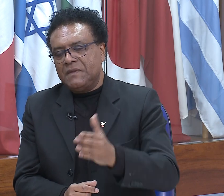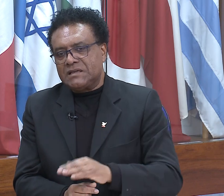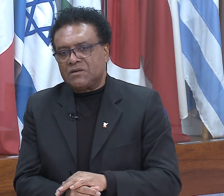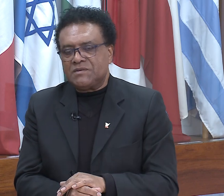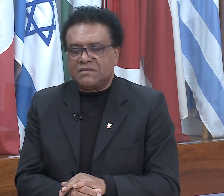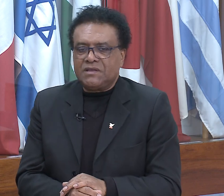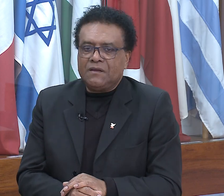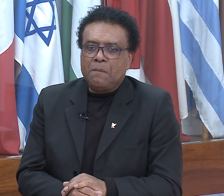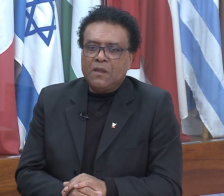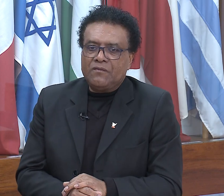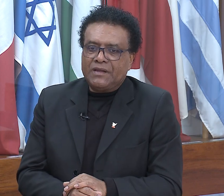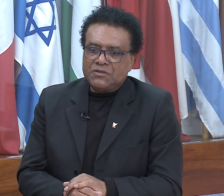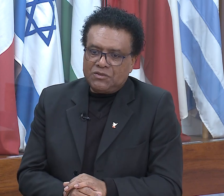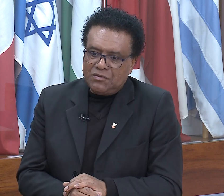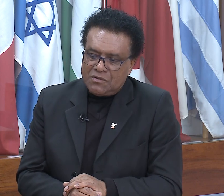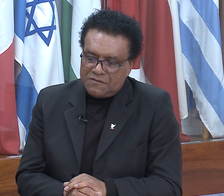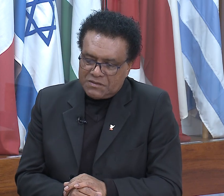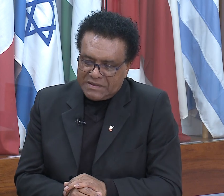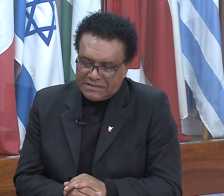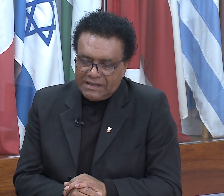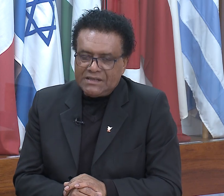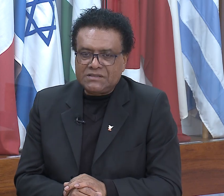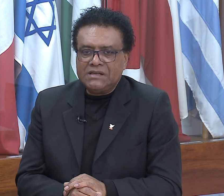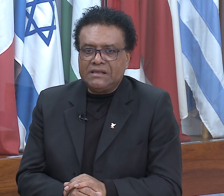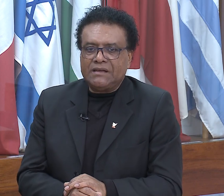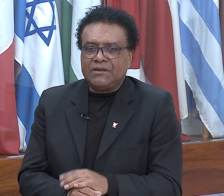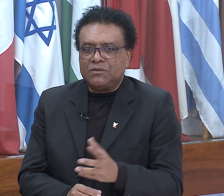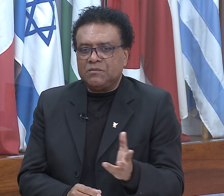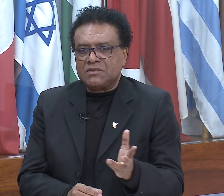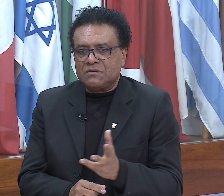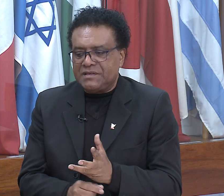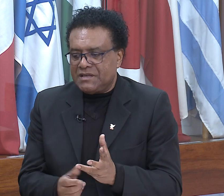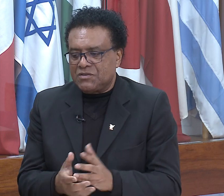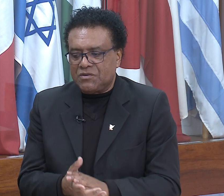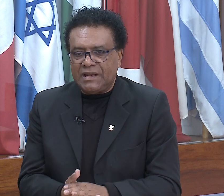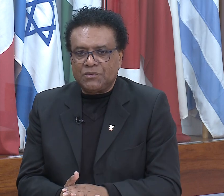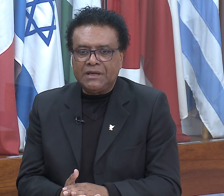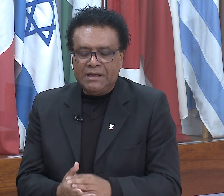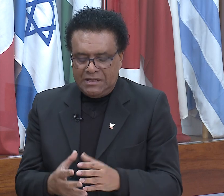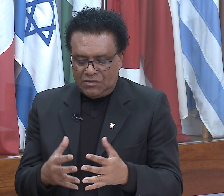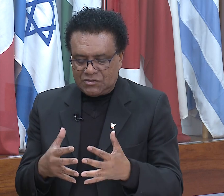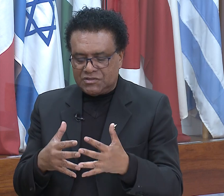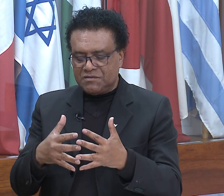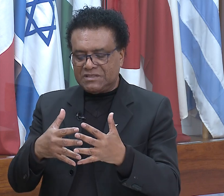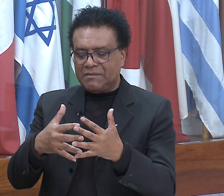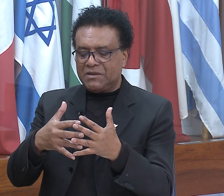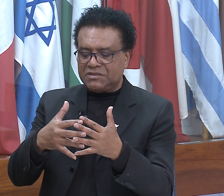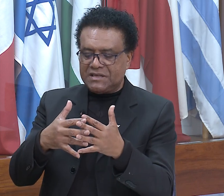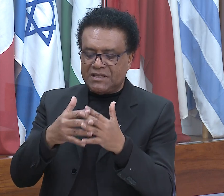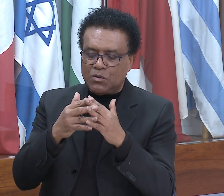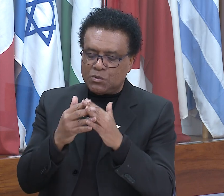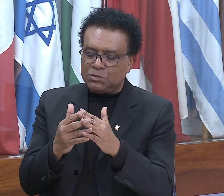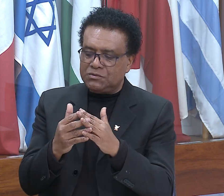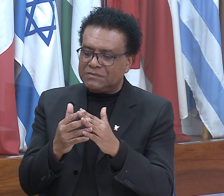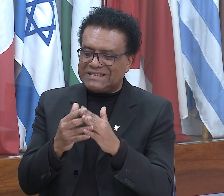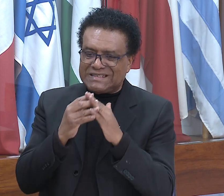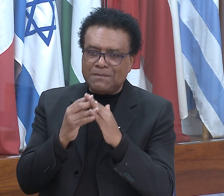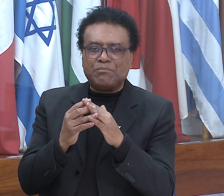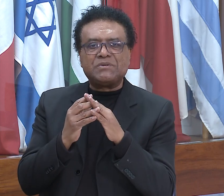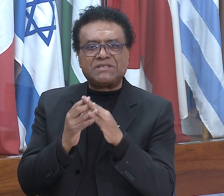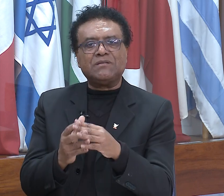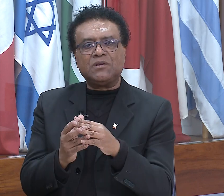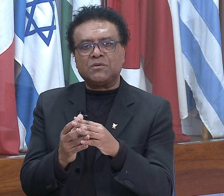e agora essa comissão tem o vereador Getúlio como vice-presidente é Vereador Tobias como presidente eu sou relatório nós conseguimos trabalhar os três em conjunto